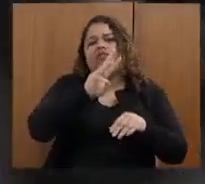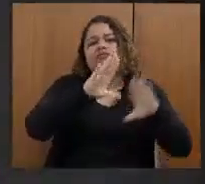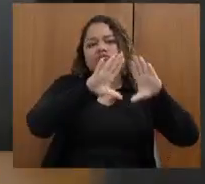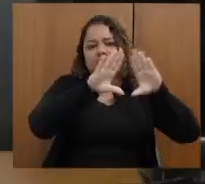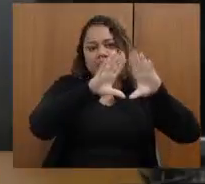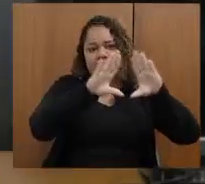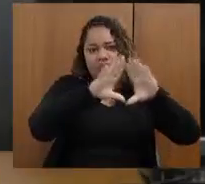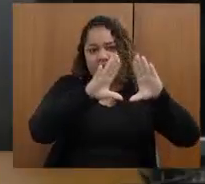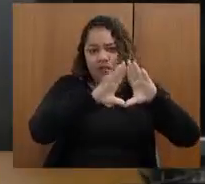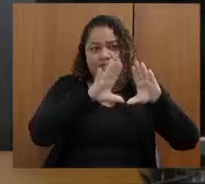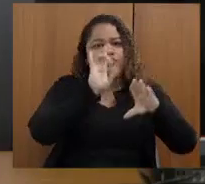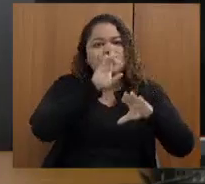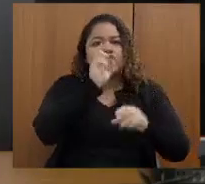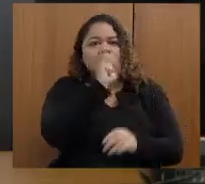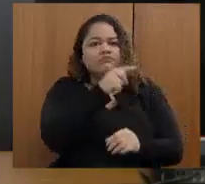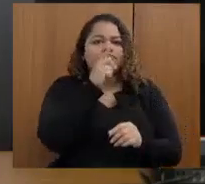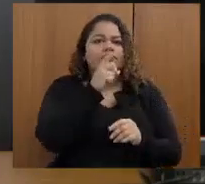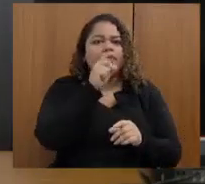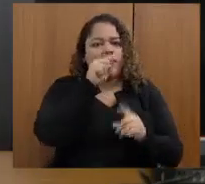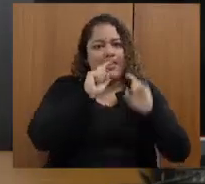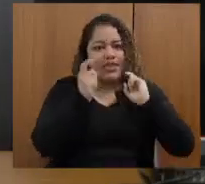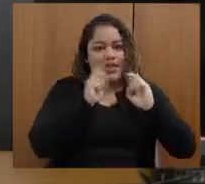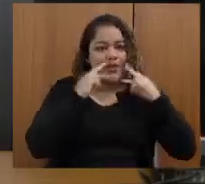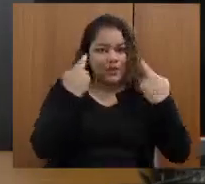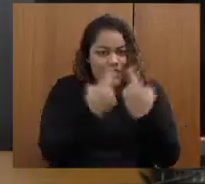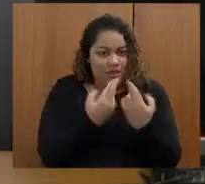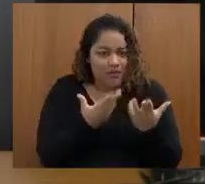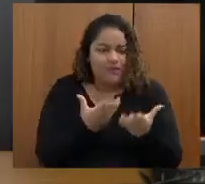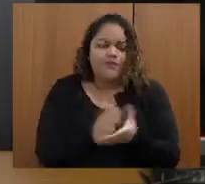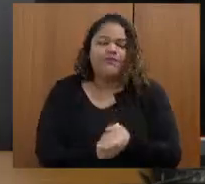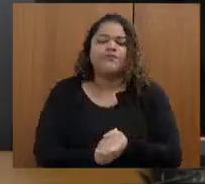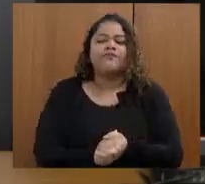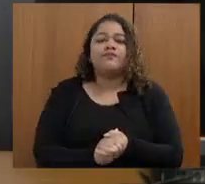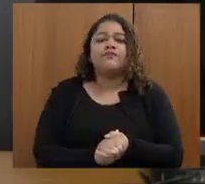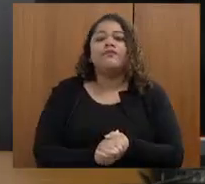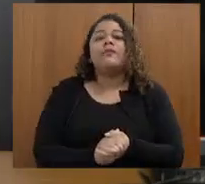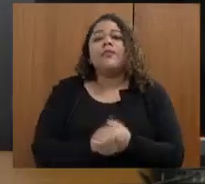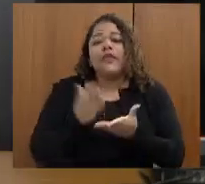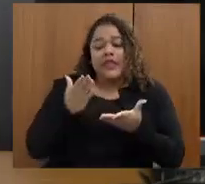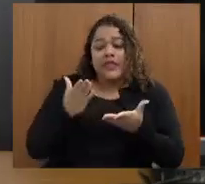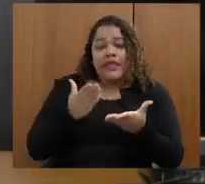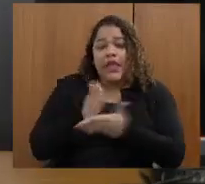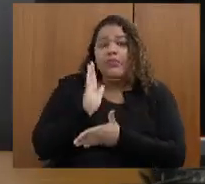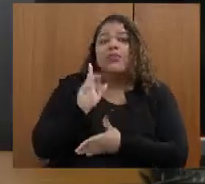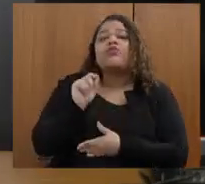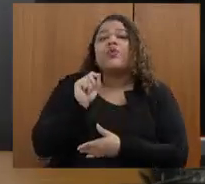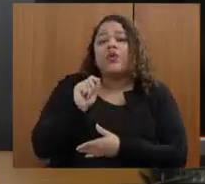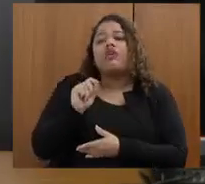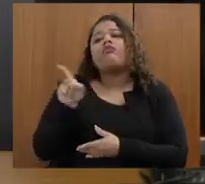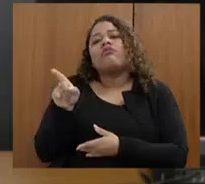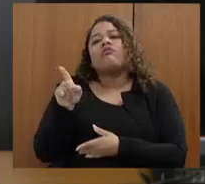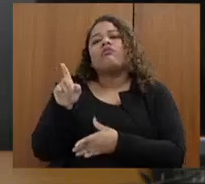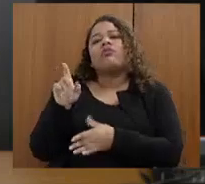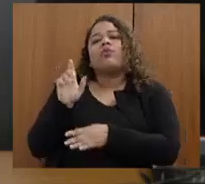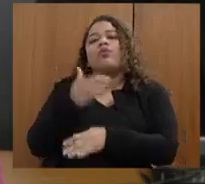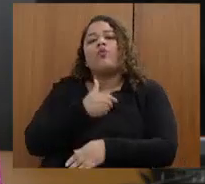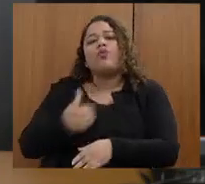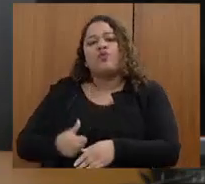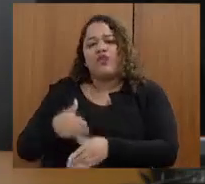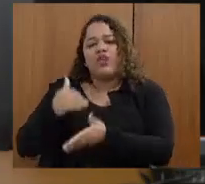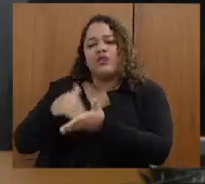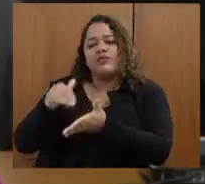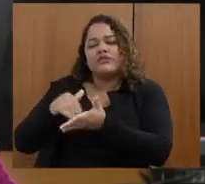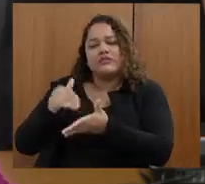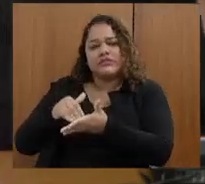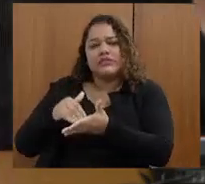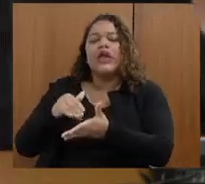e o que nós aprovamos para que seja apresentado pelo governo do estado através da Secretaria de Estado